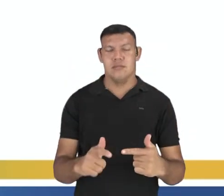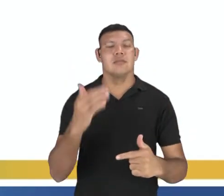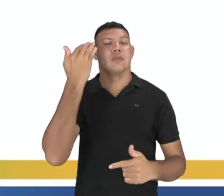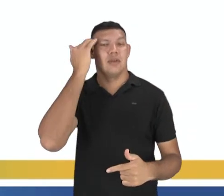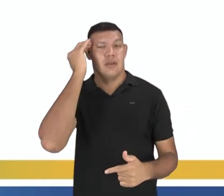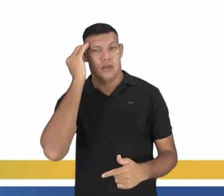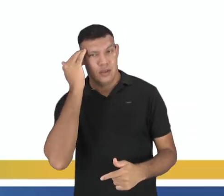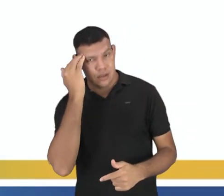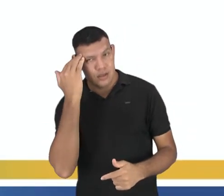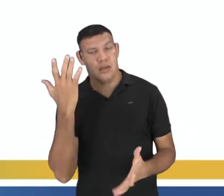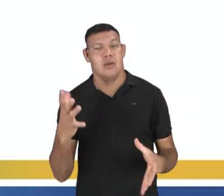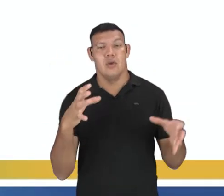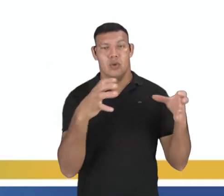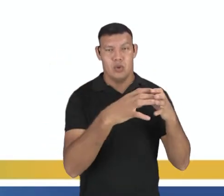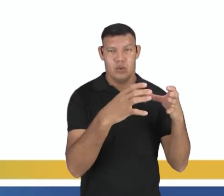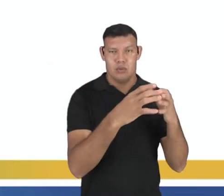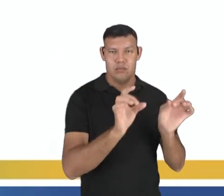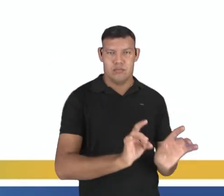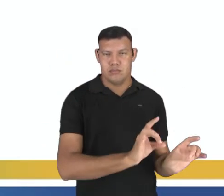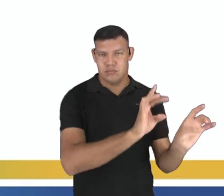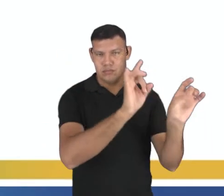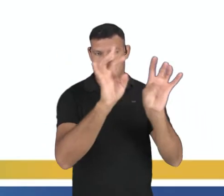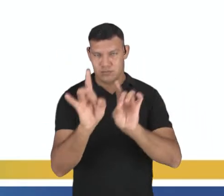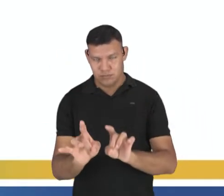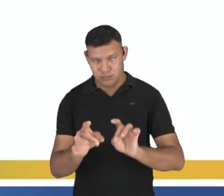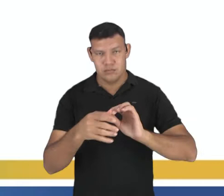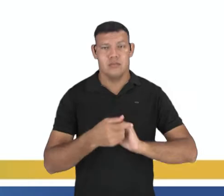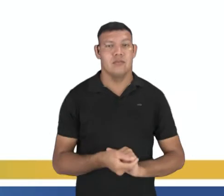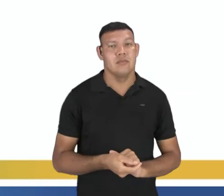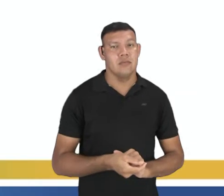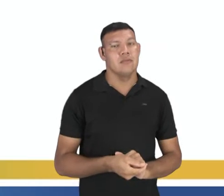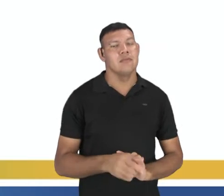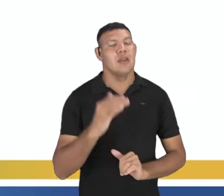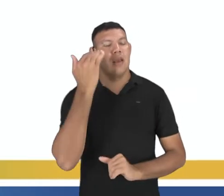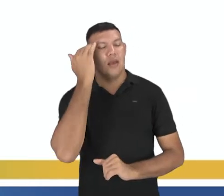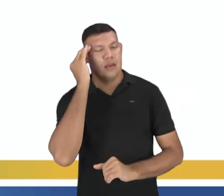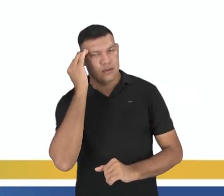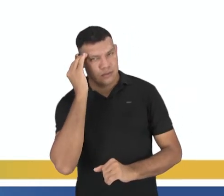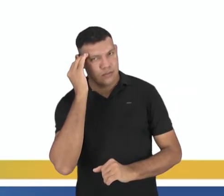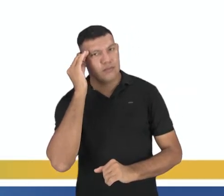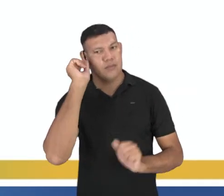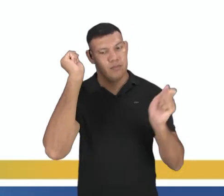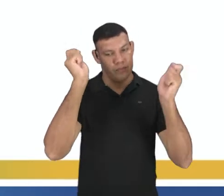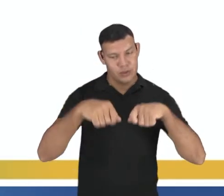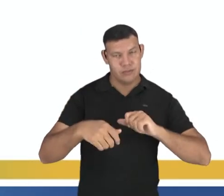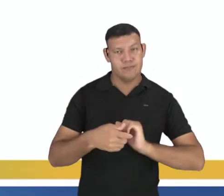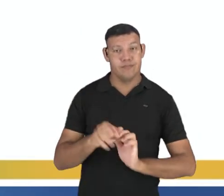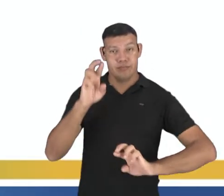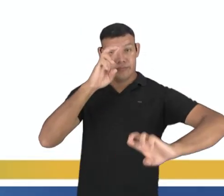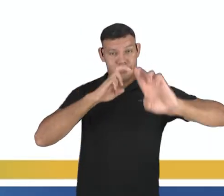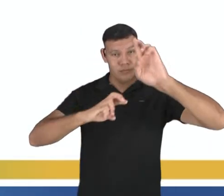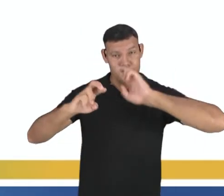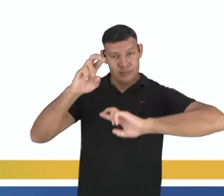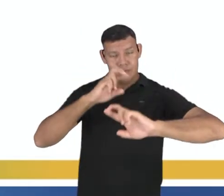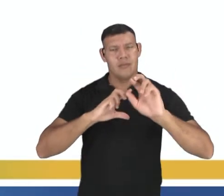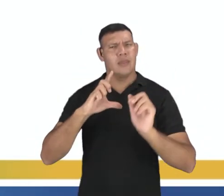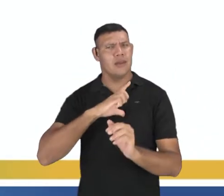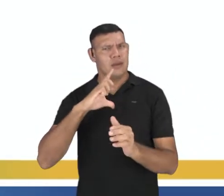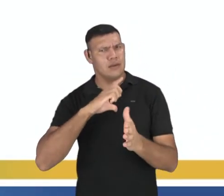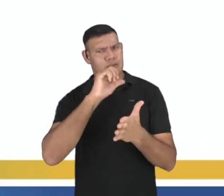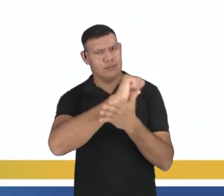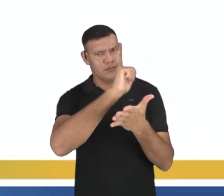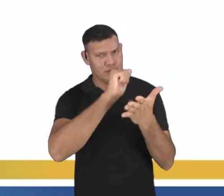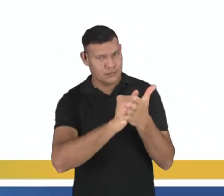compreendida por uma parcela especializada da população capaz de interpretar então Observe já haviam os